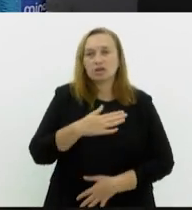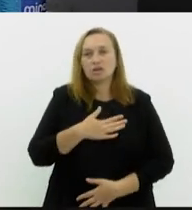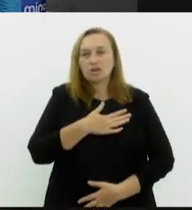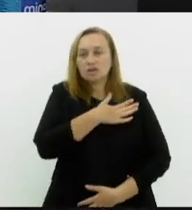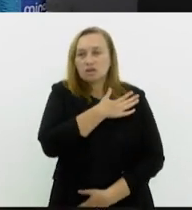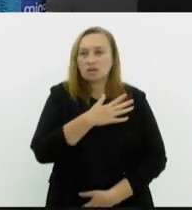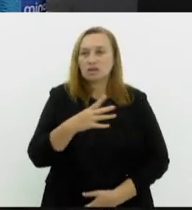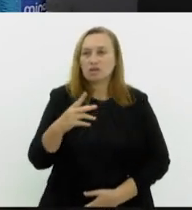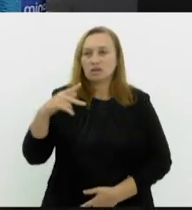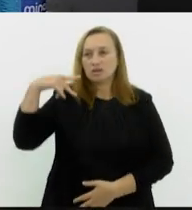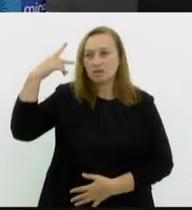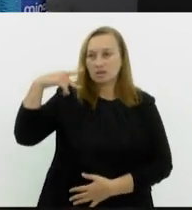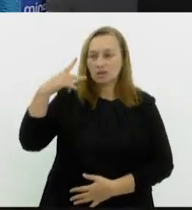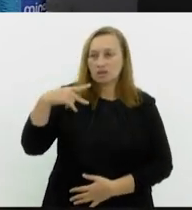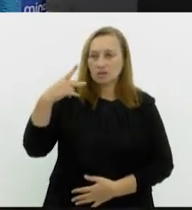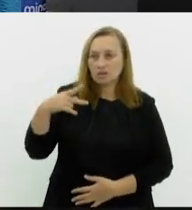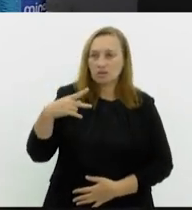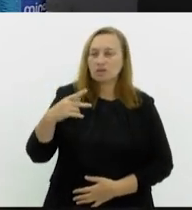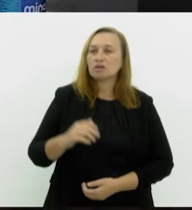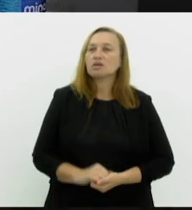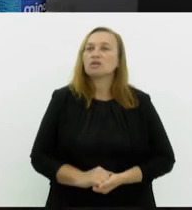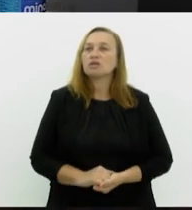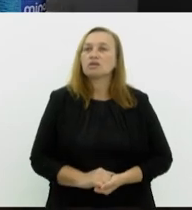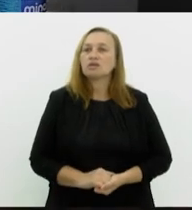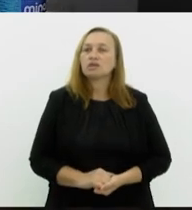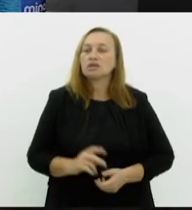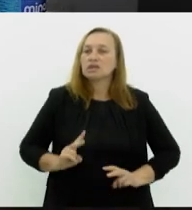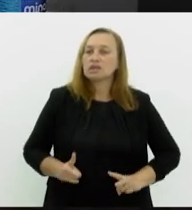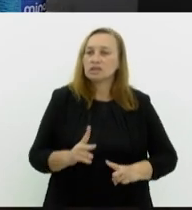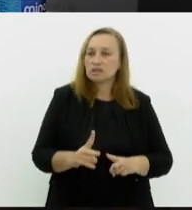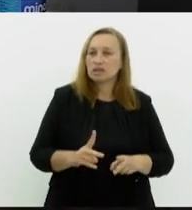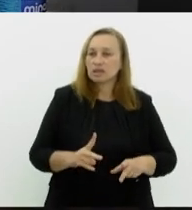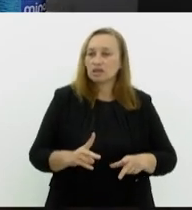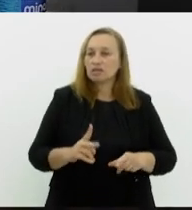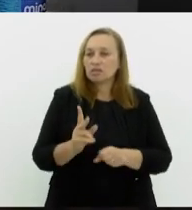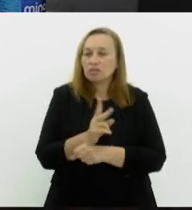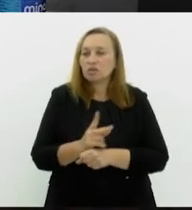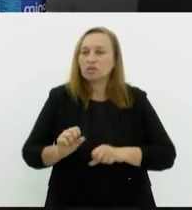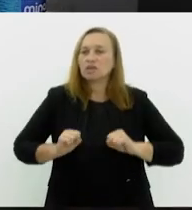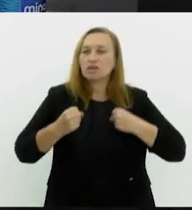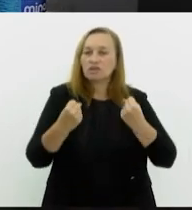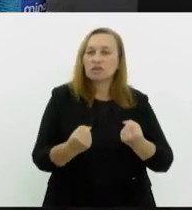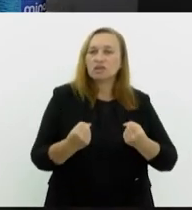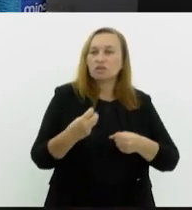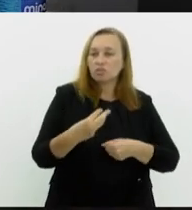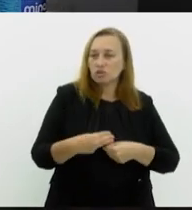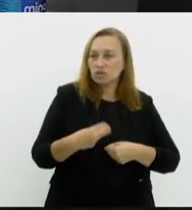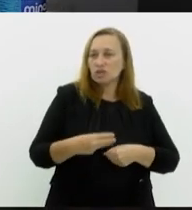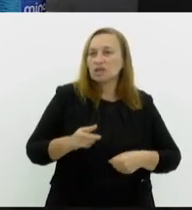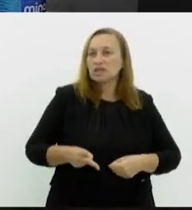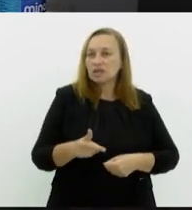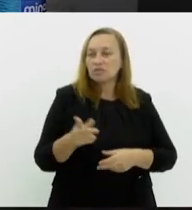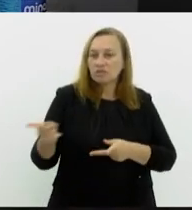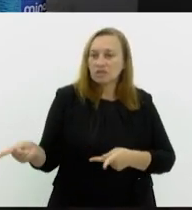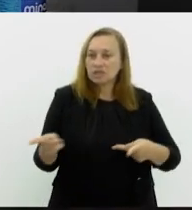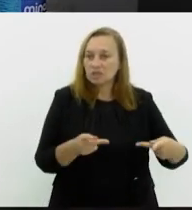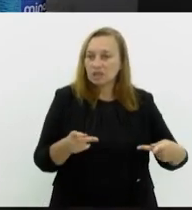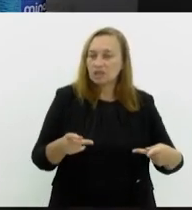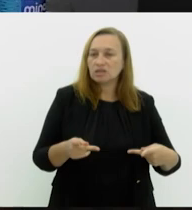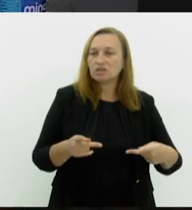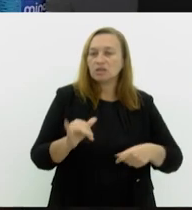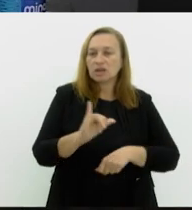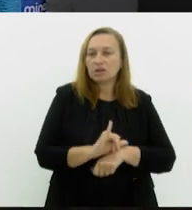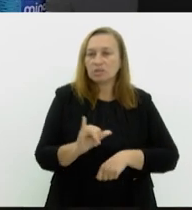do município de Natividade, está aqui presente, sempre atuante, sempre procurando defender o município, sempre vindo aqui na